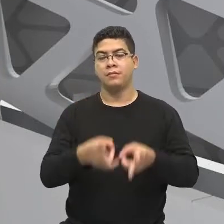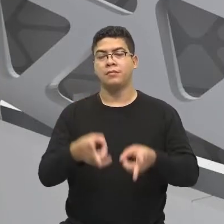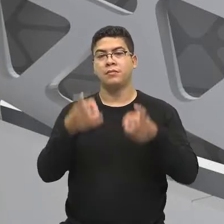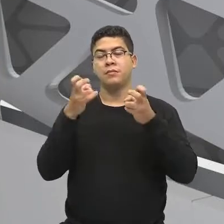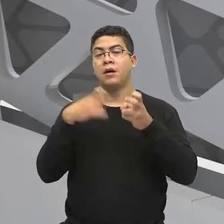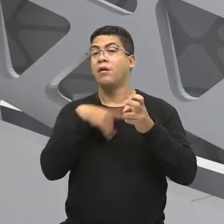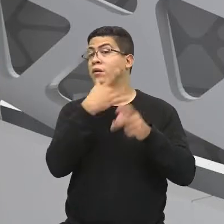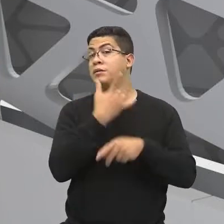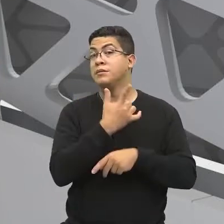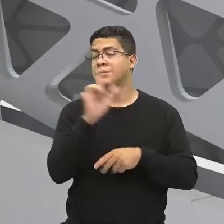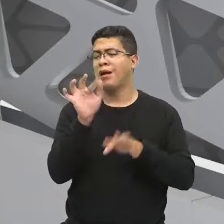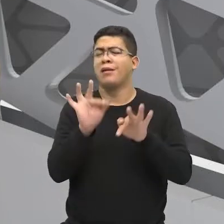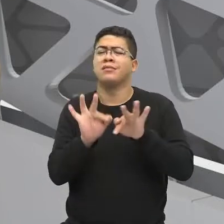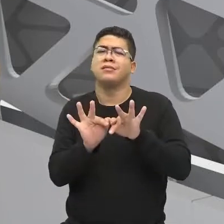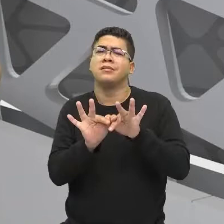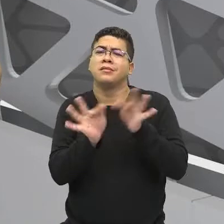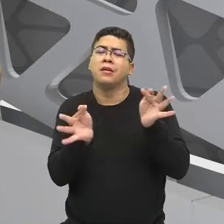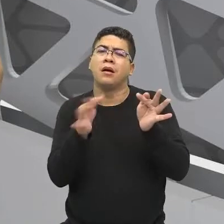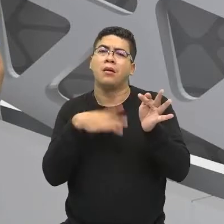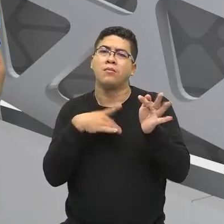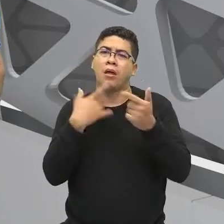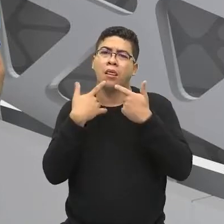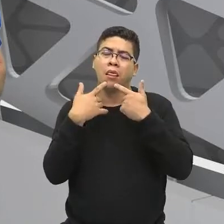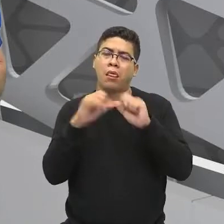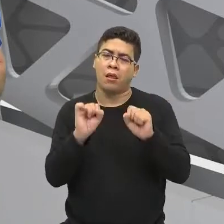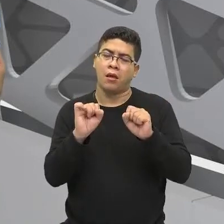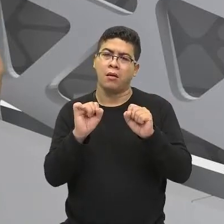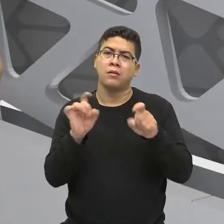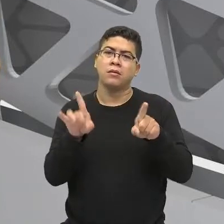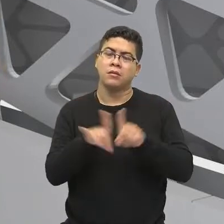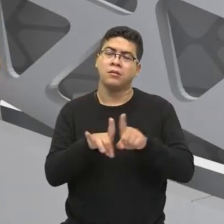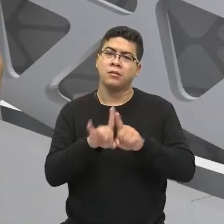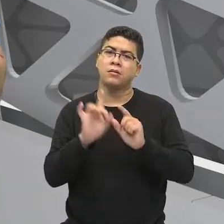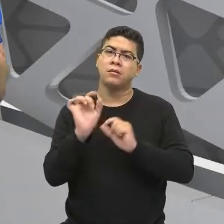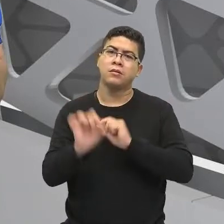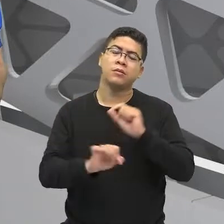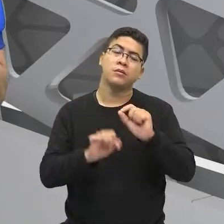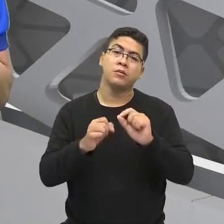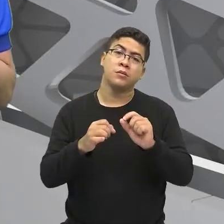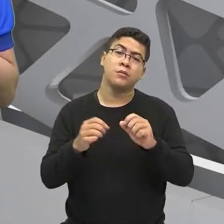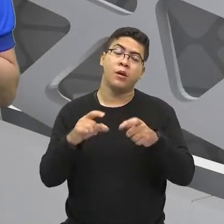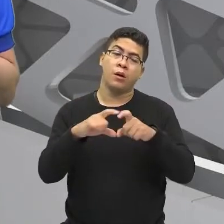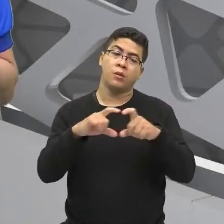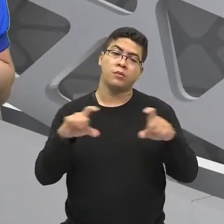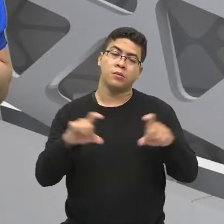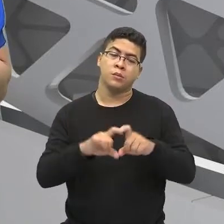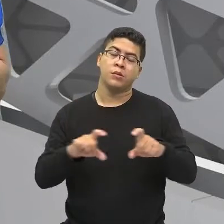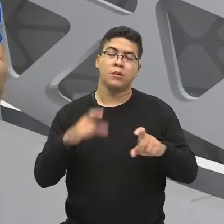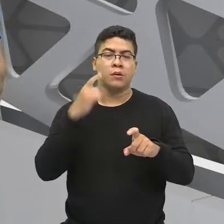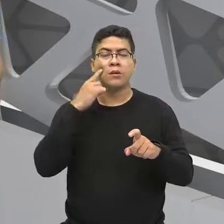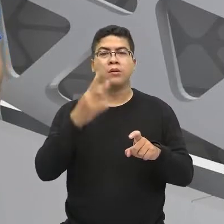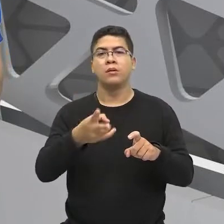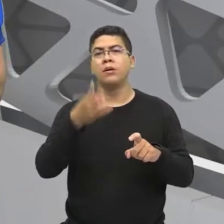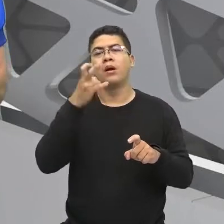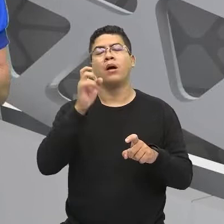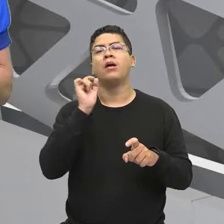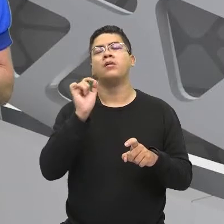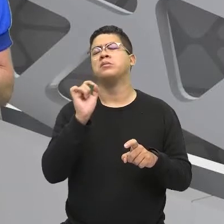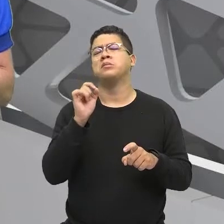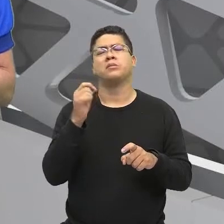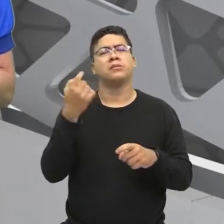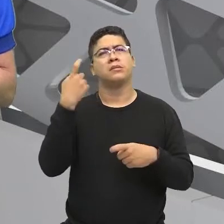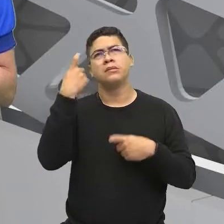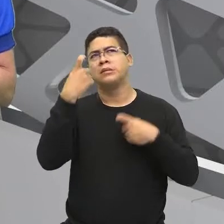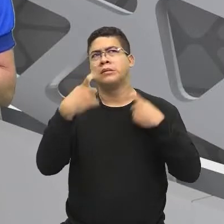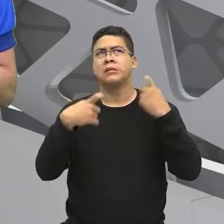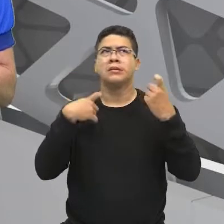além da simplicidade da linguagem, né, no poema e os versos, você vê que ele não se